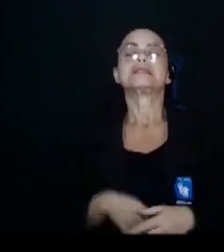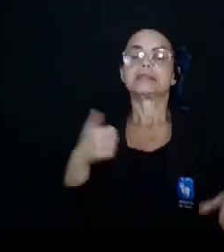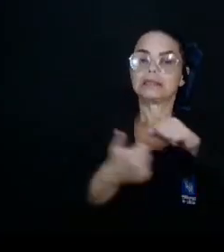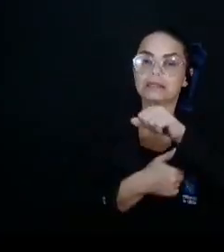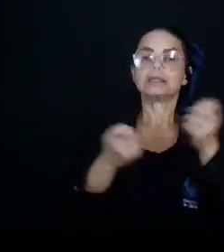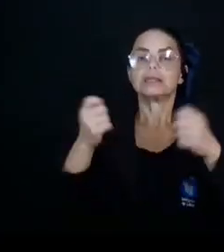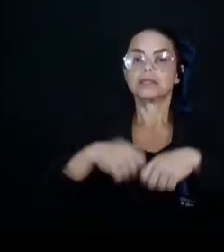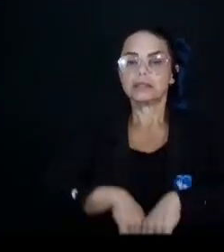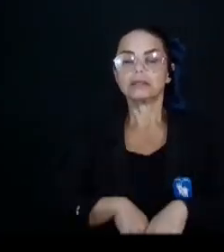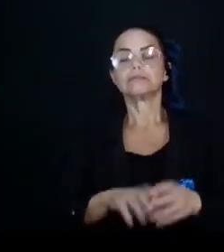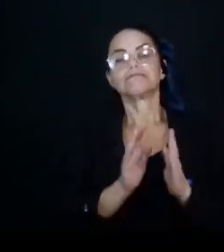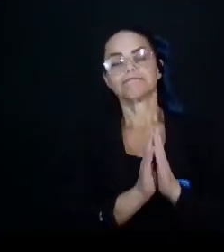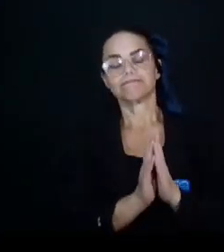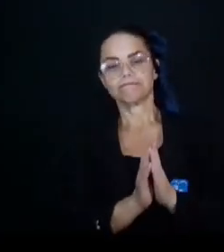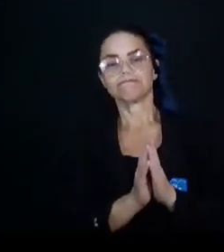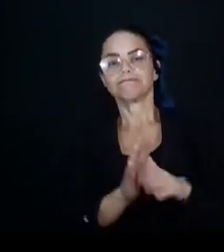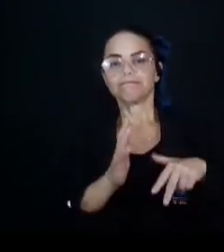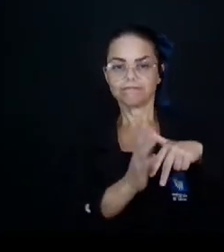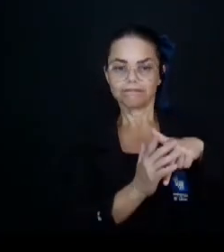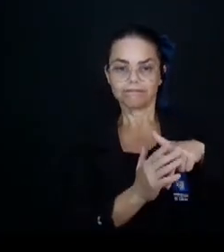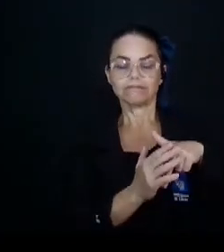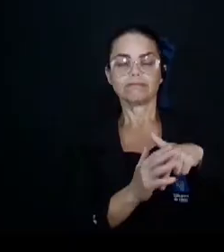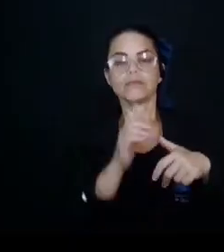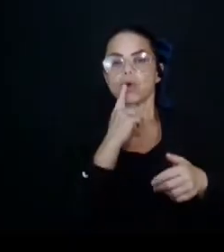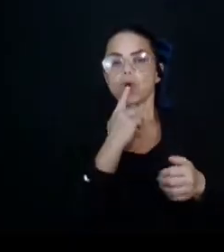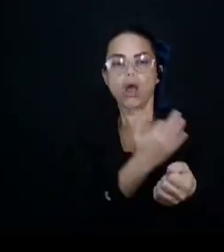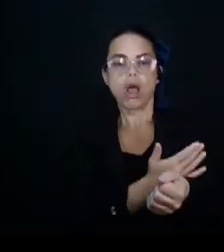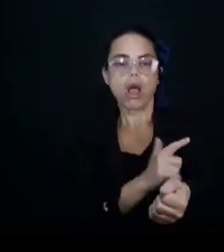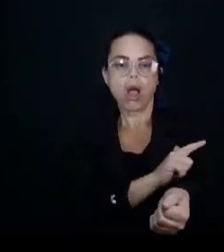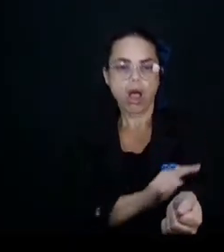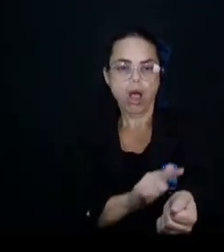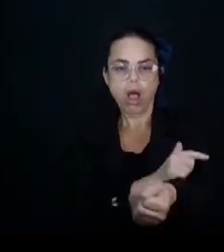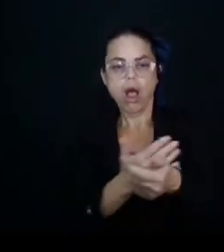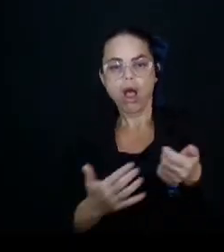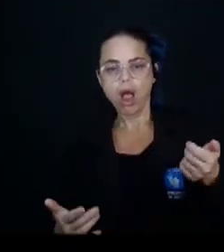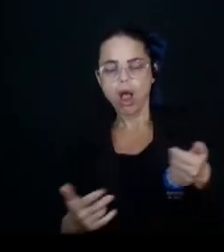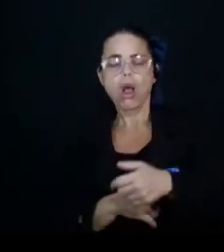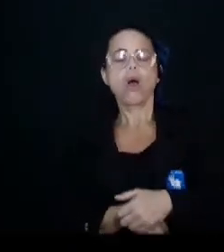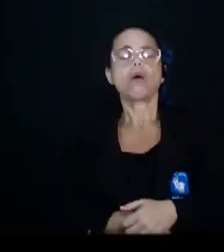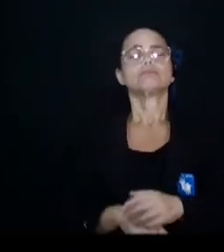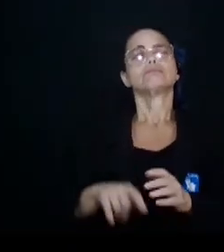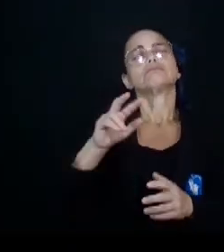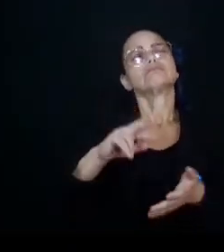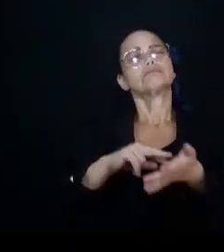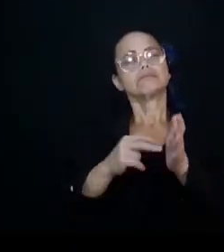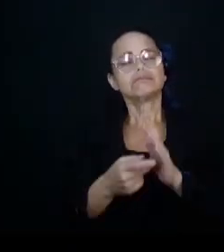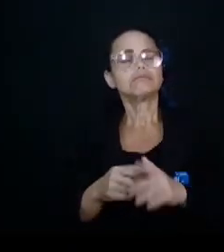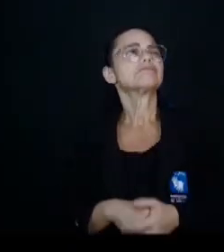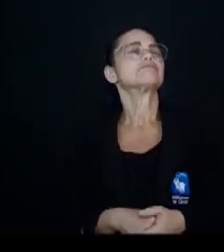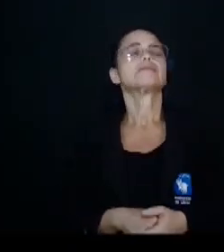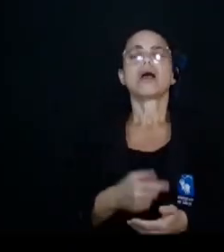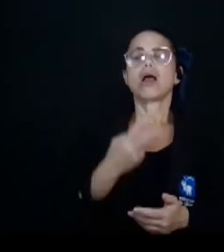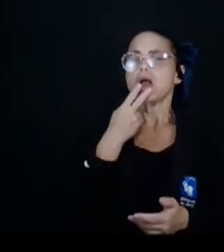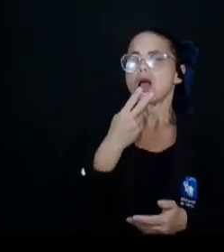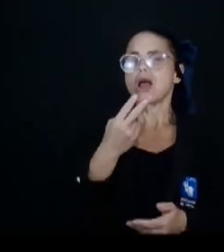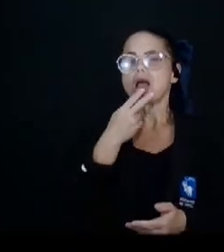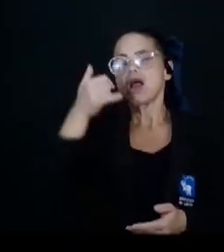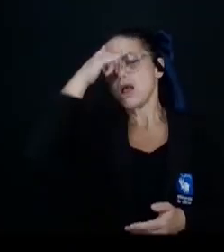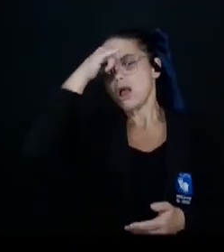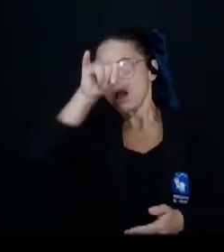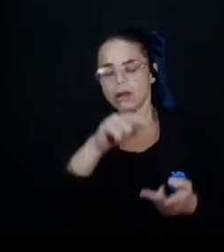ao paciente a ter uma leucemia. E quais são os hábitos ambientais? Então, evitar cigarro, né, evitar tabagismo,